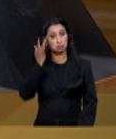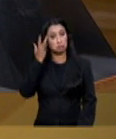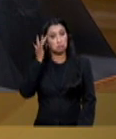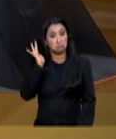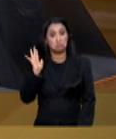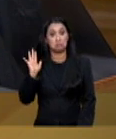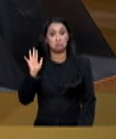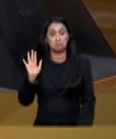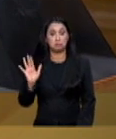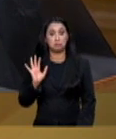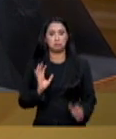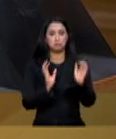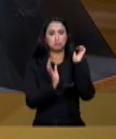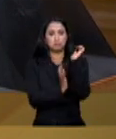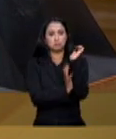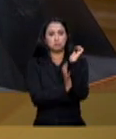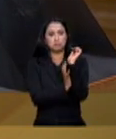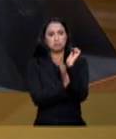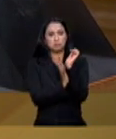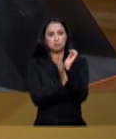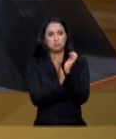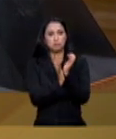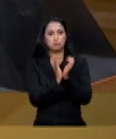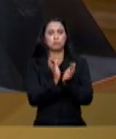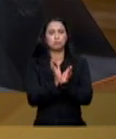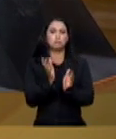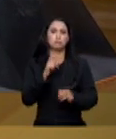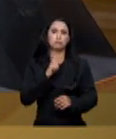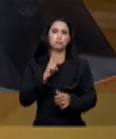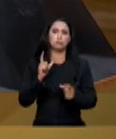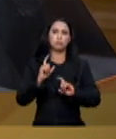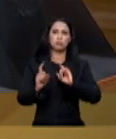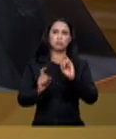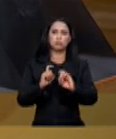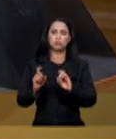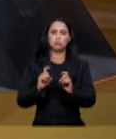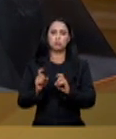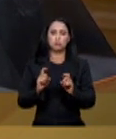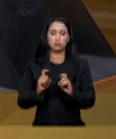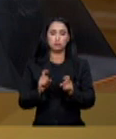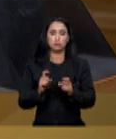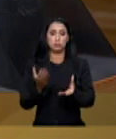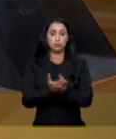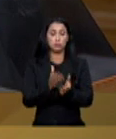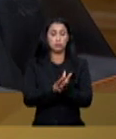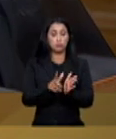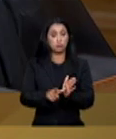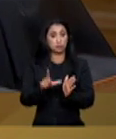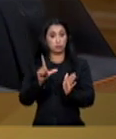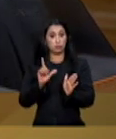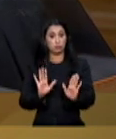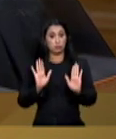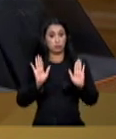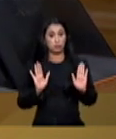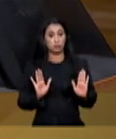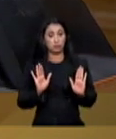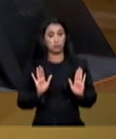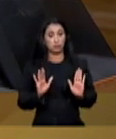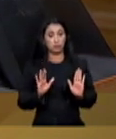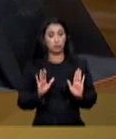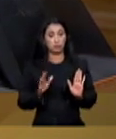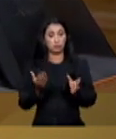se burocratizaríamos muito criando um processo administrativo anterior, até porque inserir um